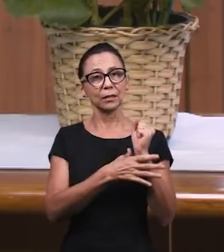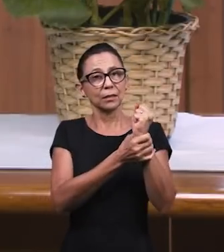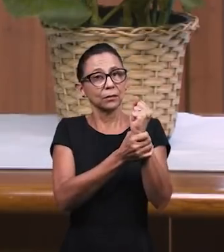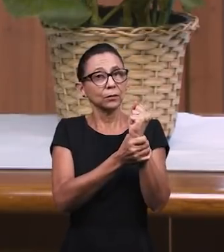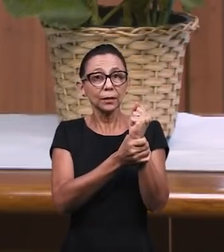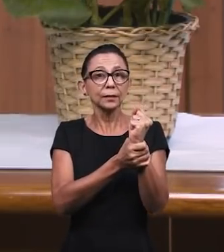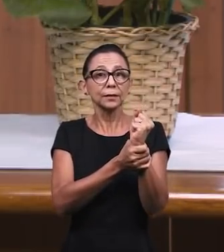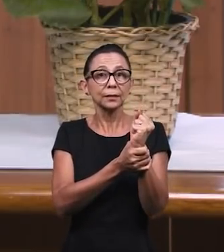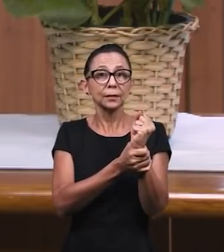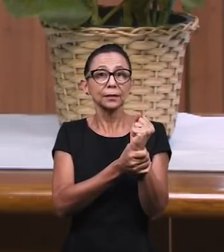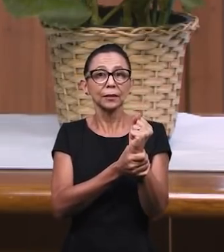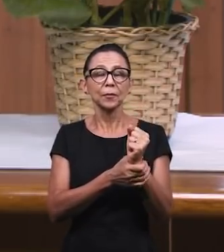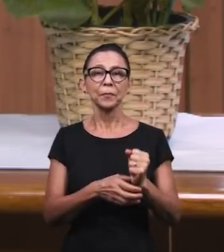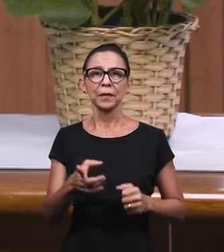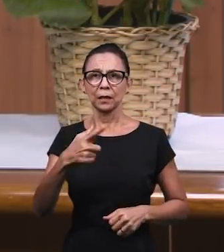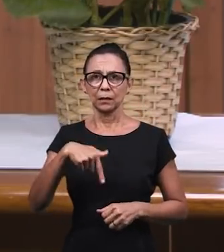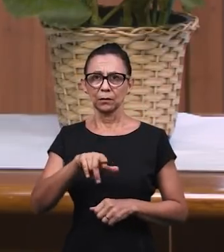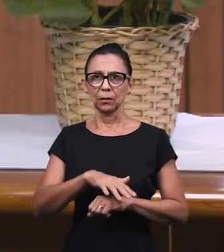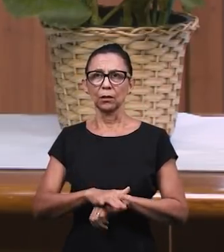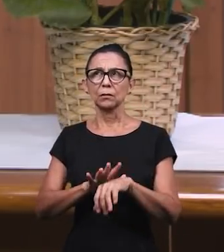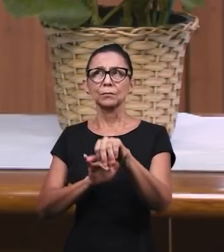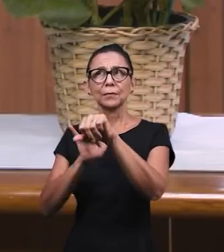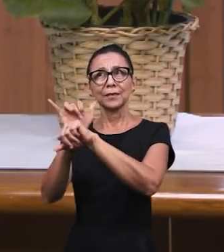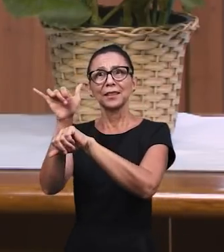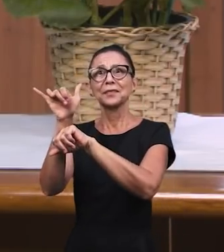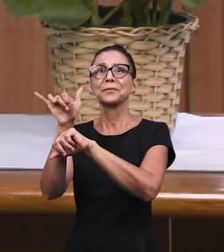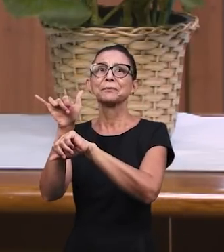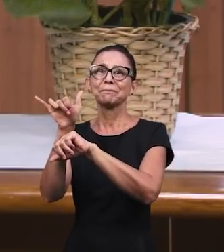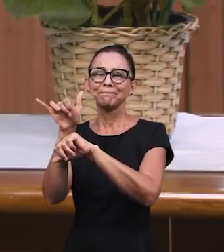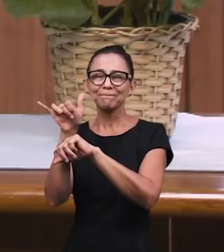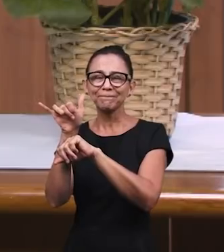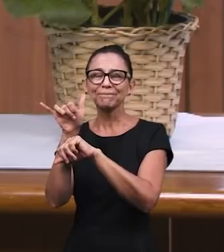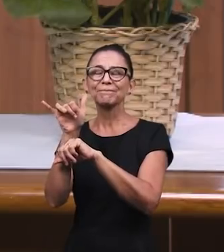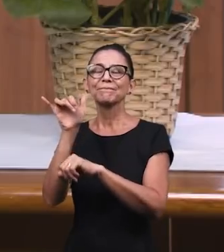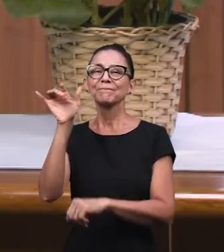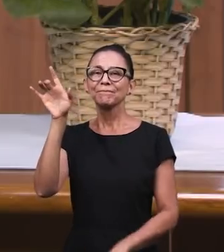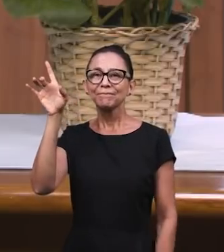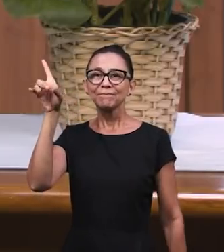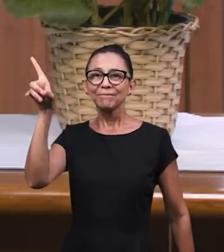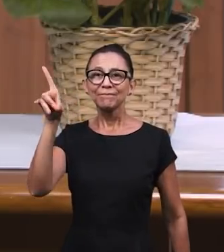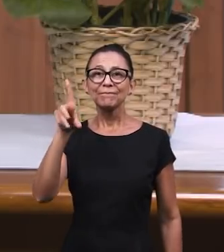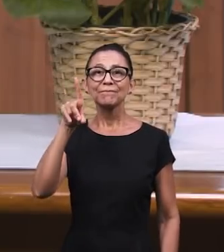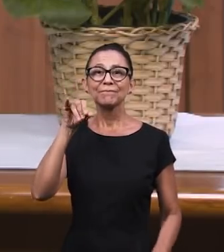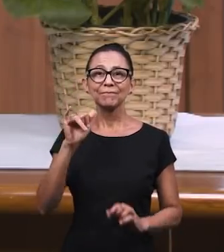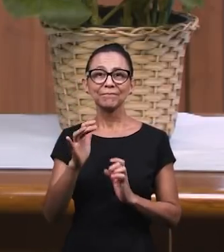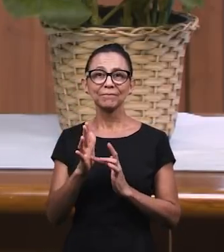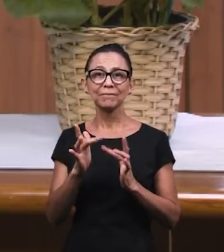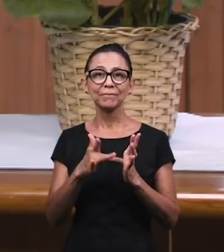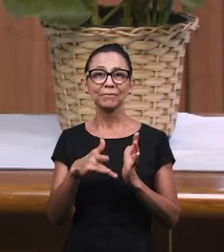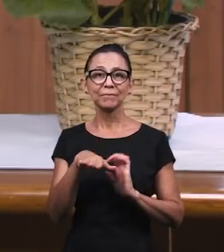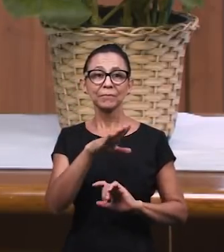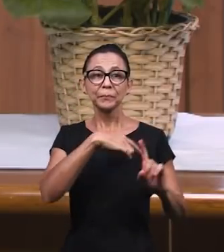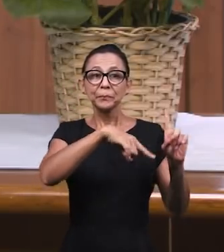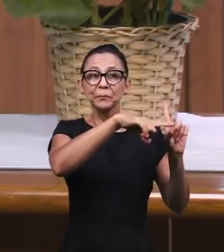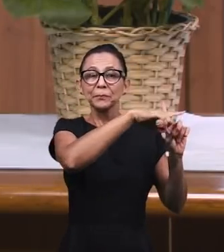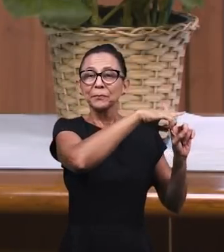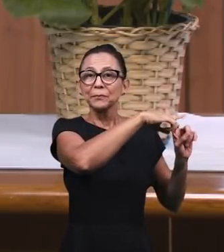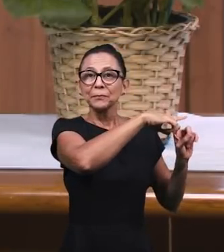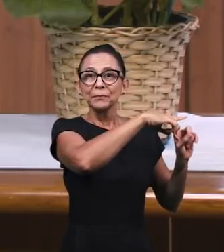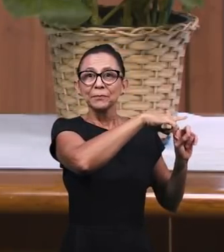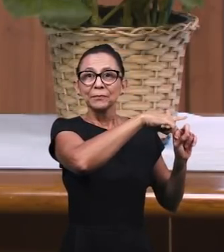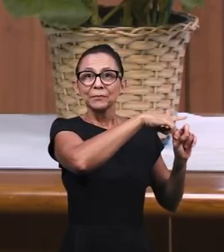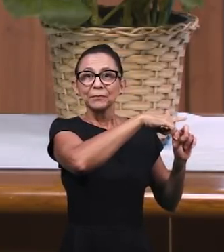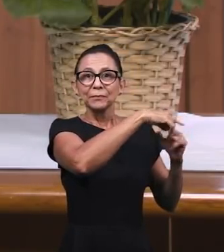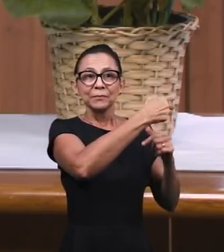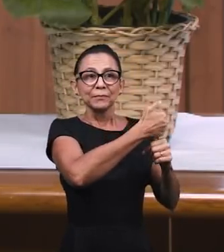resultado dela é a morte, porque foi a nossa escolha. Então, como homem, nós não temos forma de pagar essa